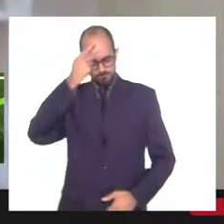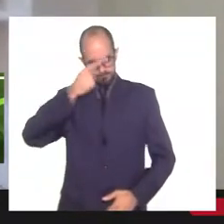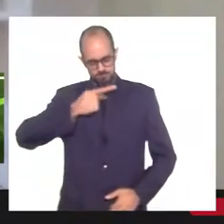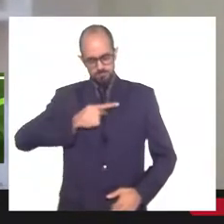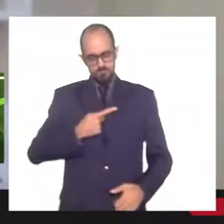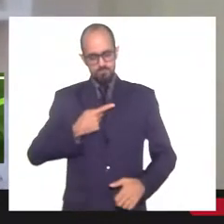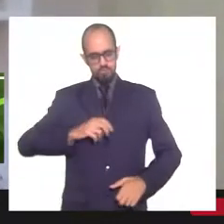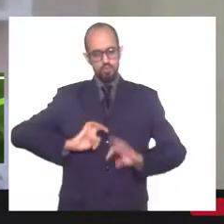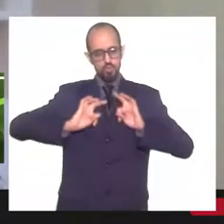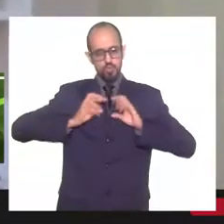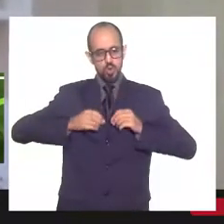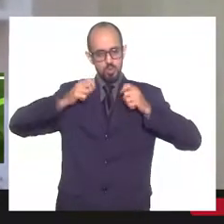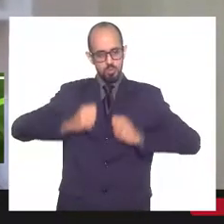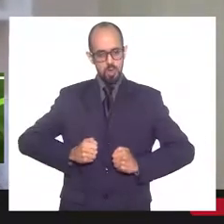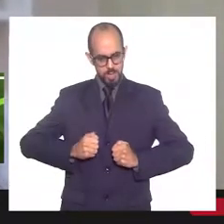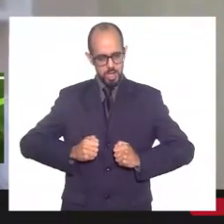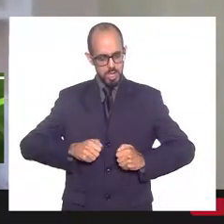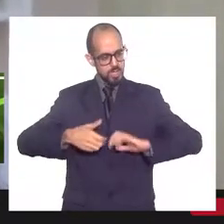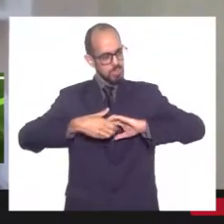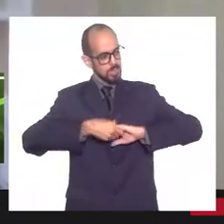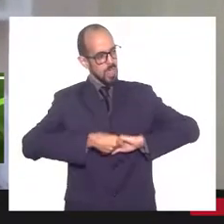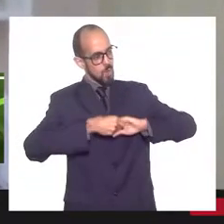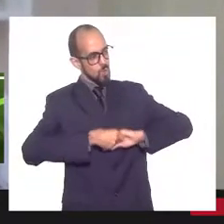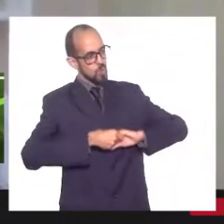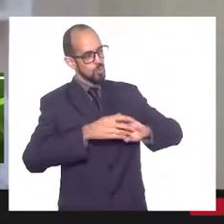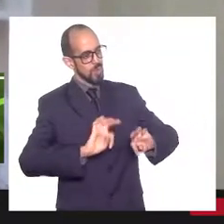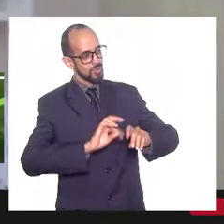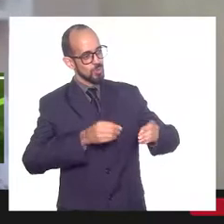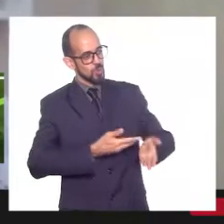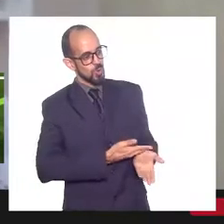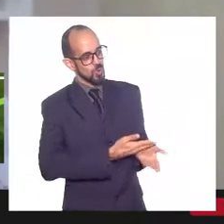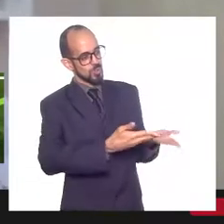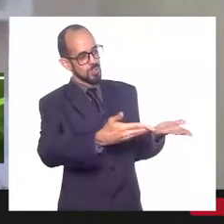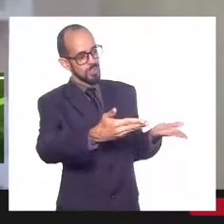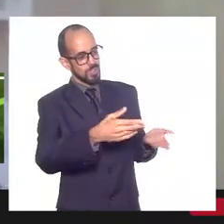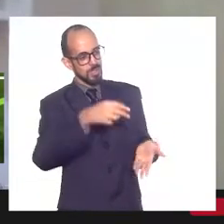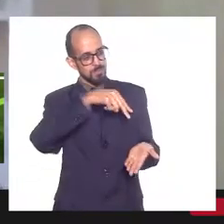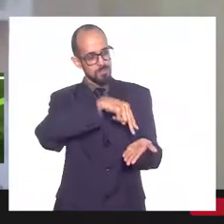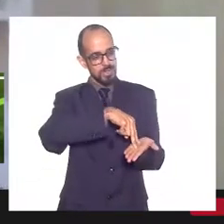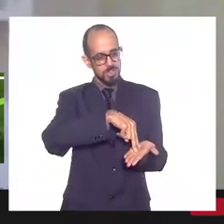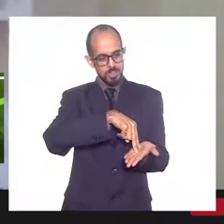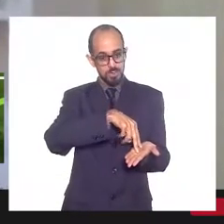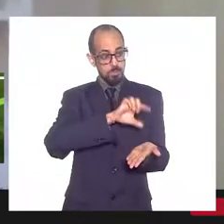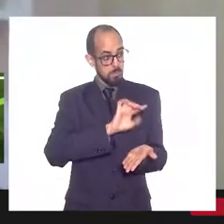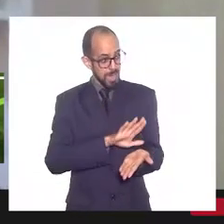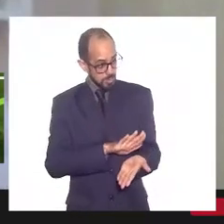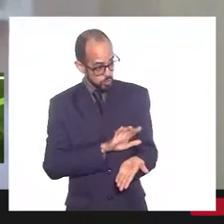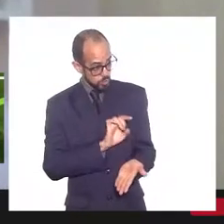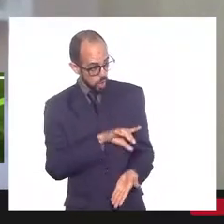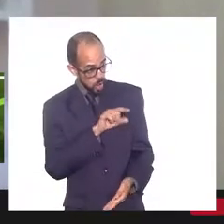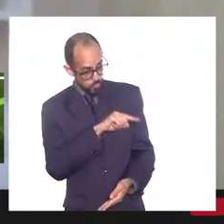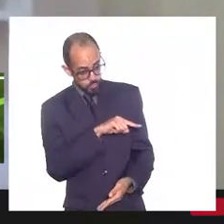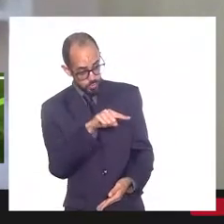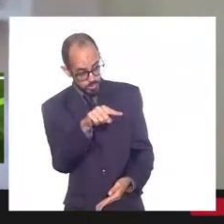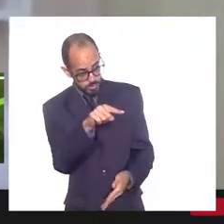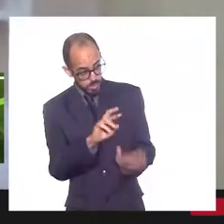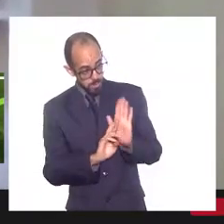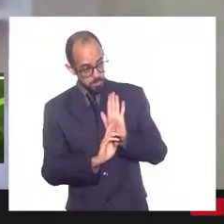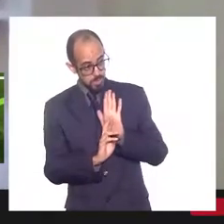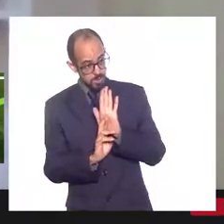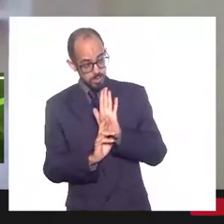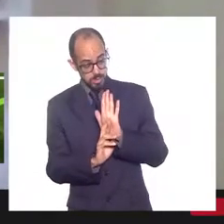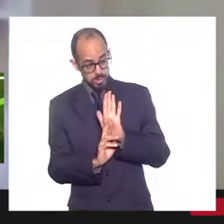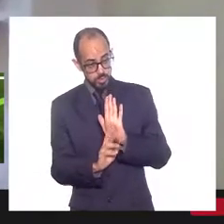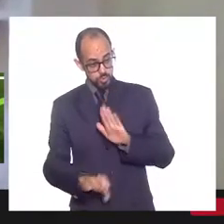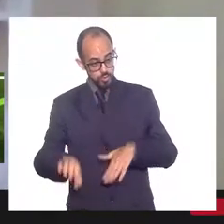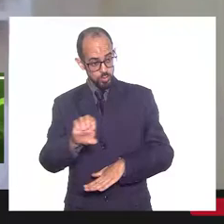poder eu Saúdo a cada um dos presentes mas não apenas as senhoras e senhores representantes do povo de nosso